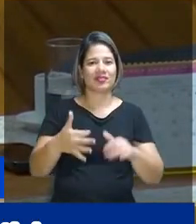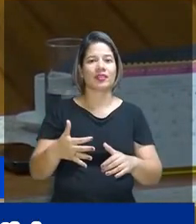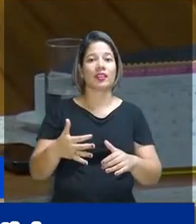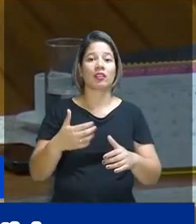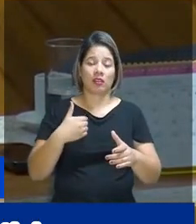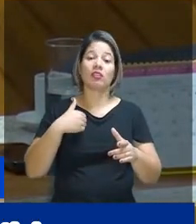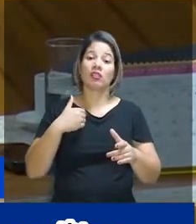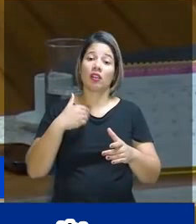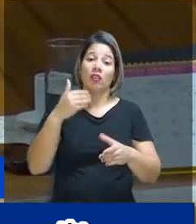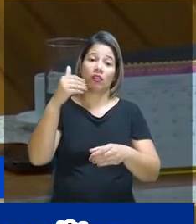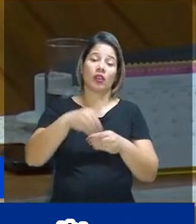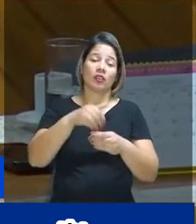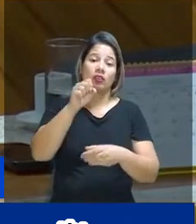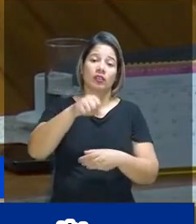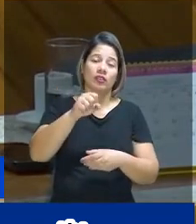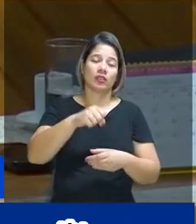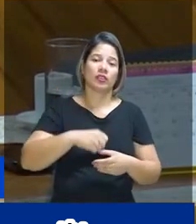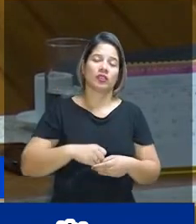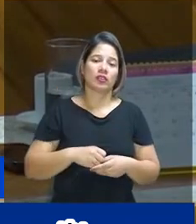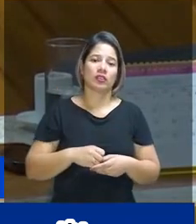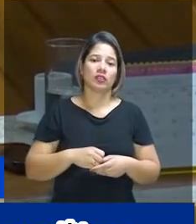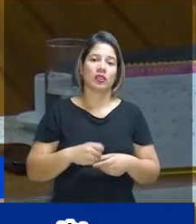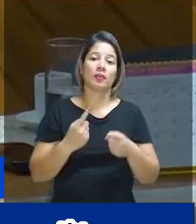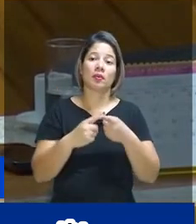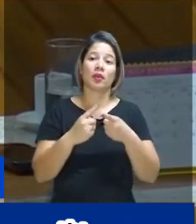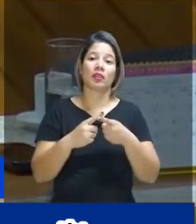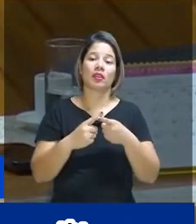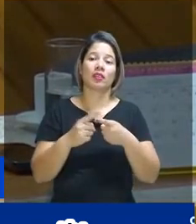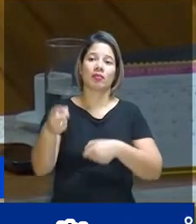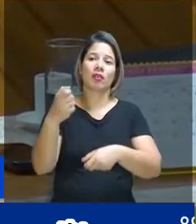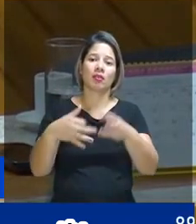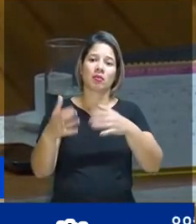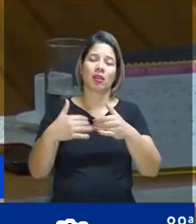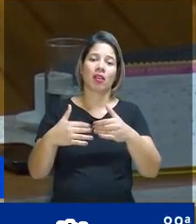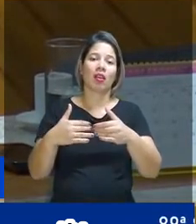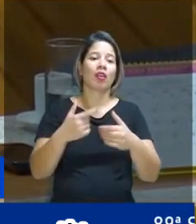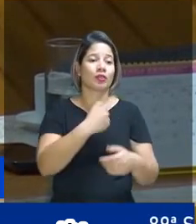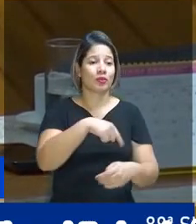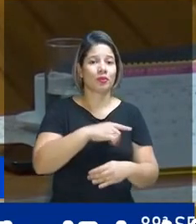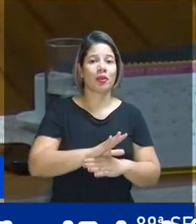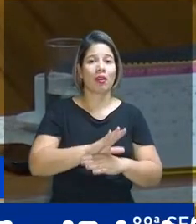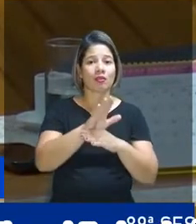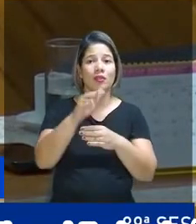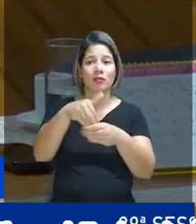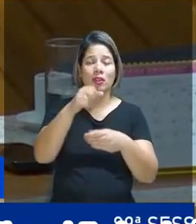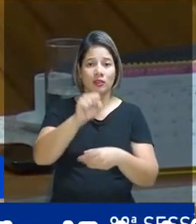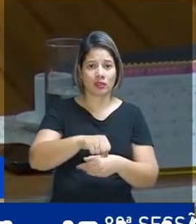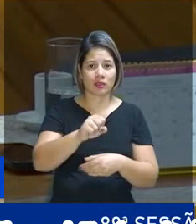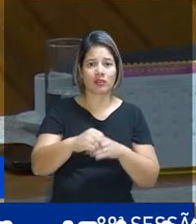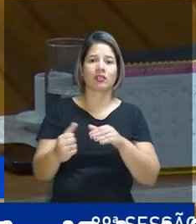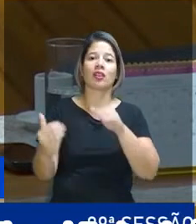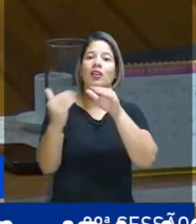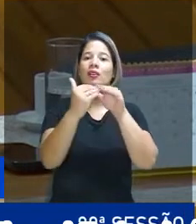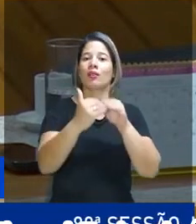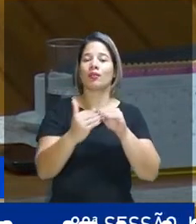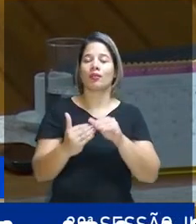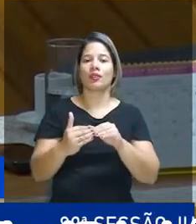realmente prestigiar esse engajamento que todos nós devemos ter com essas políticas